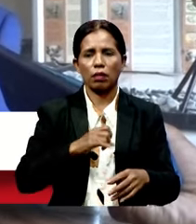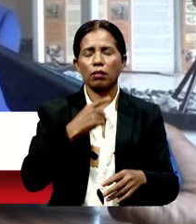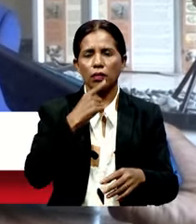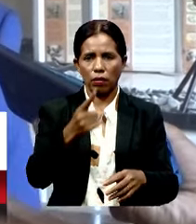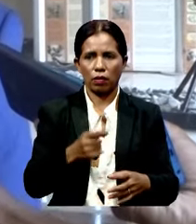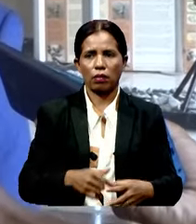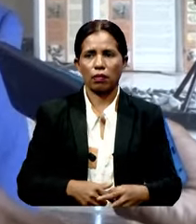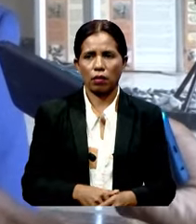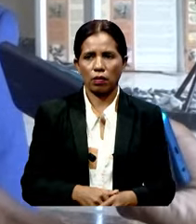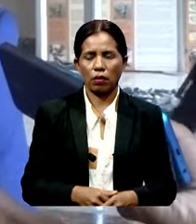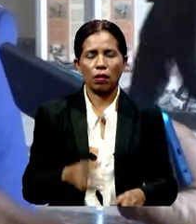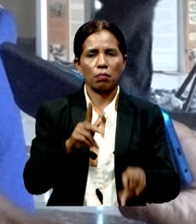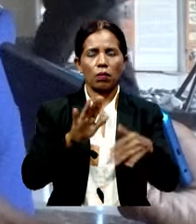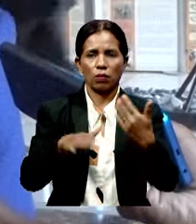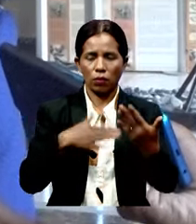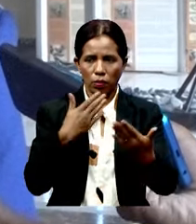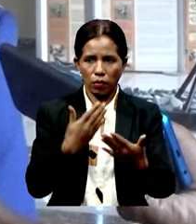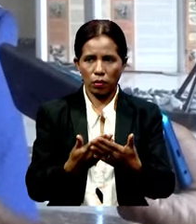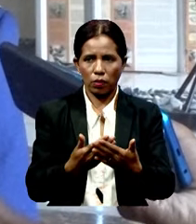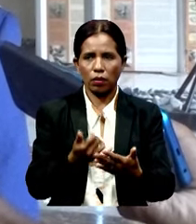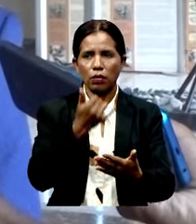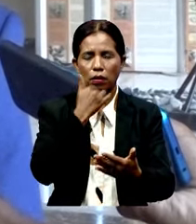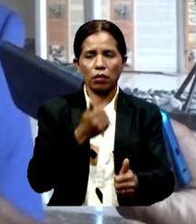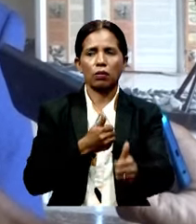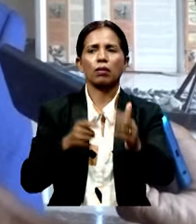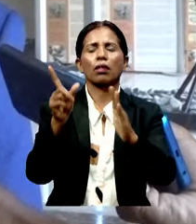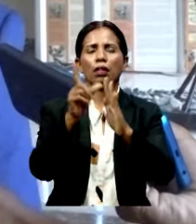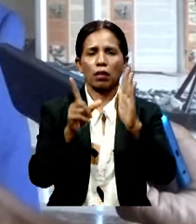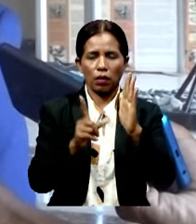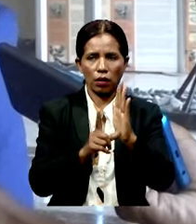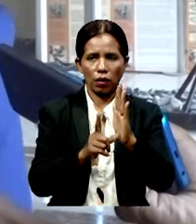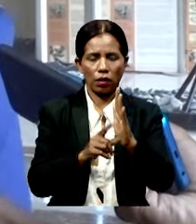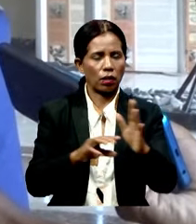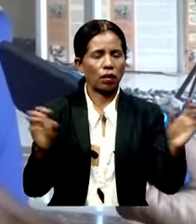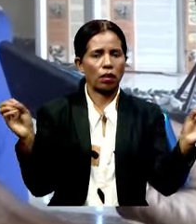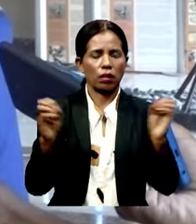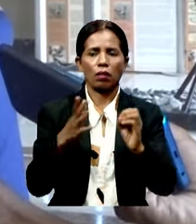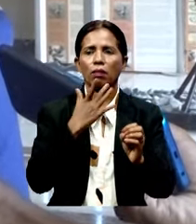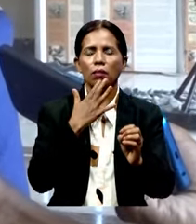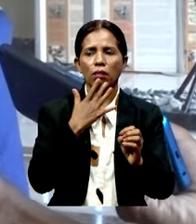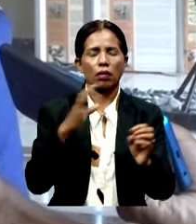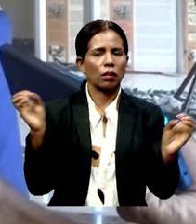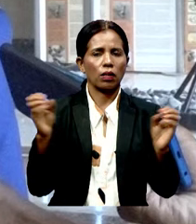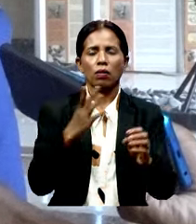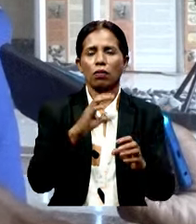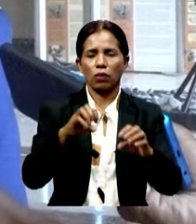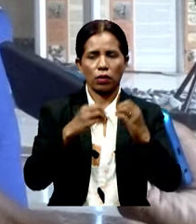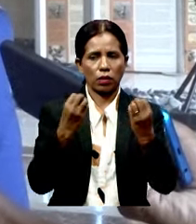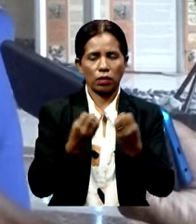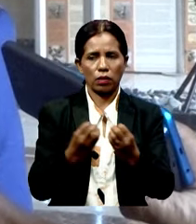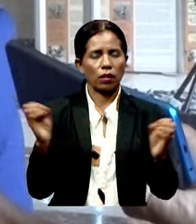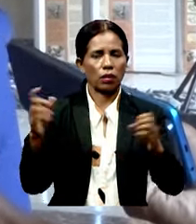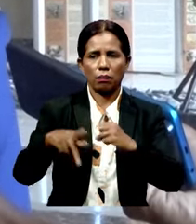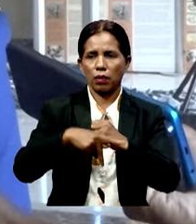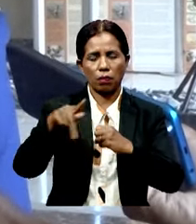katak. Cidadão o todo nebe maka sala tem que cumprir lei. La iha cor, la iha organização, la iha partido